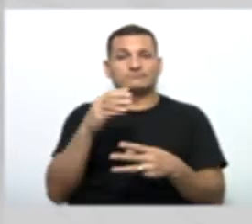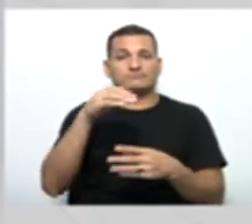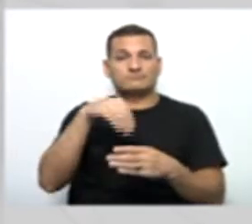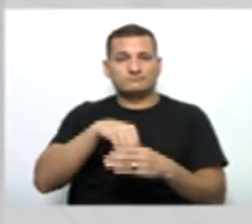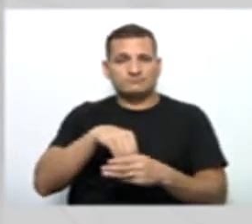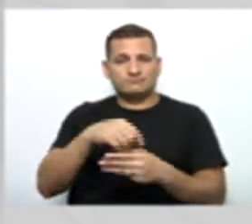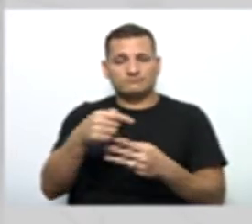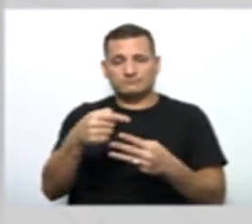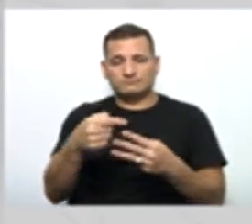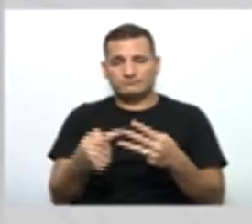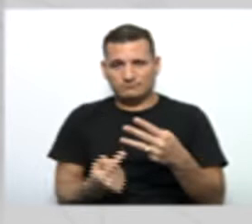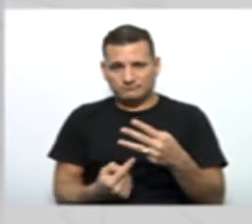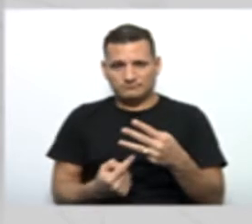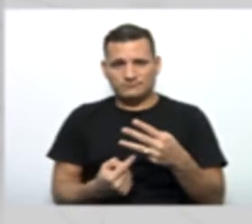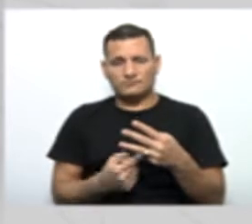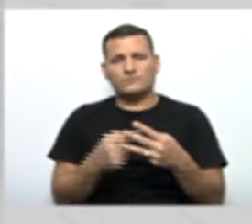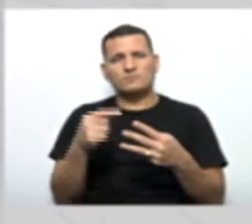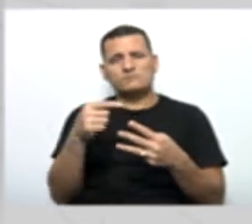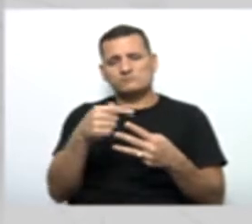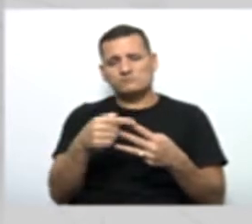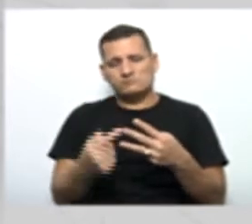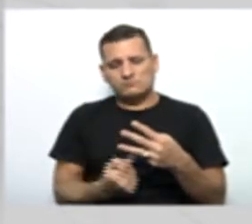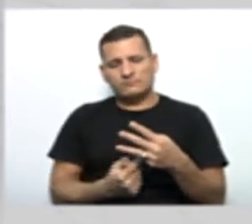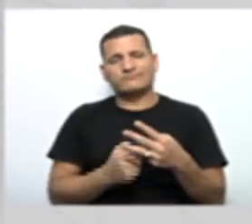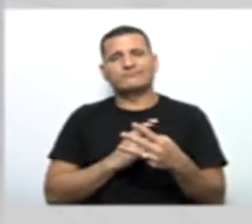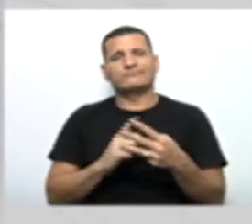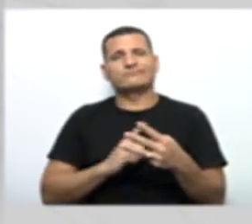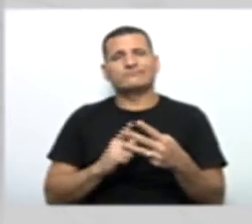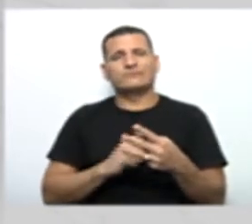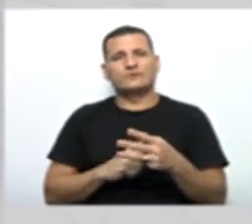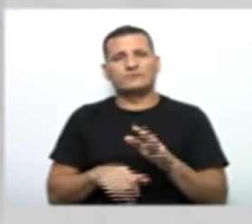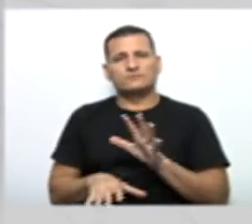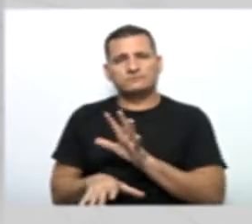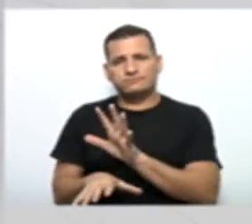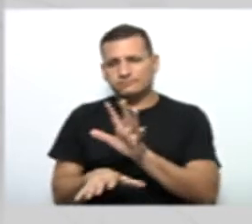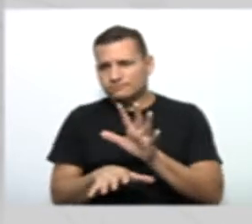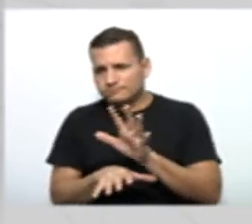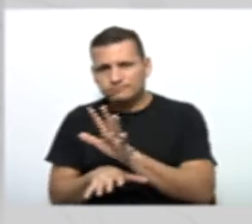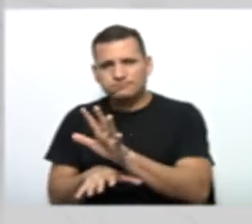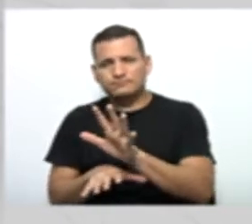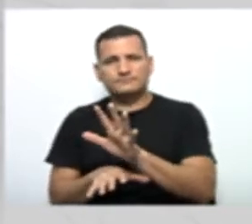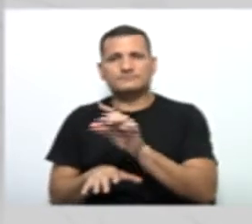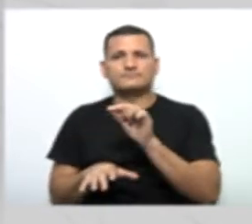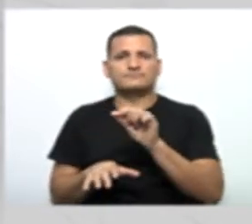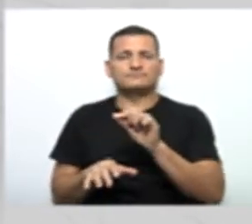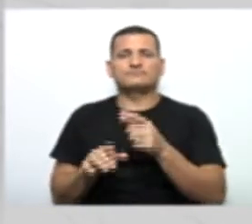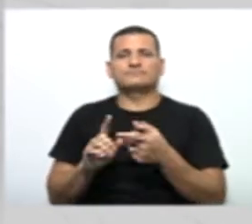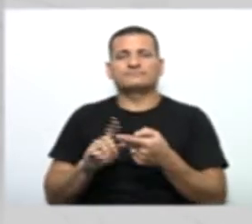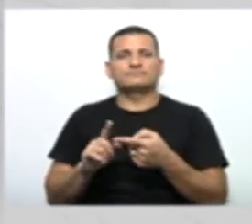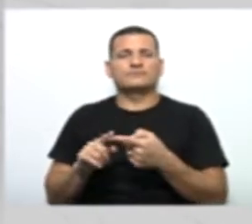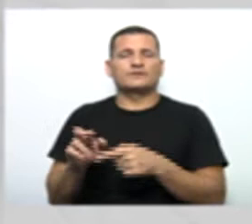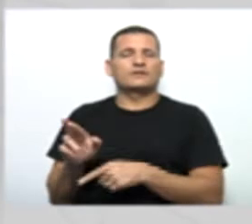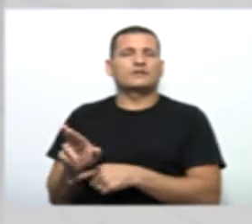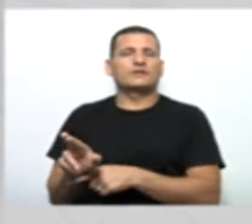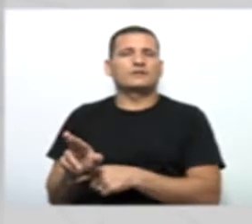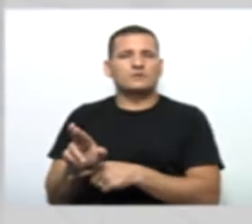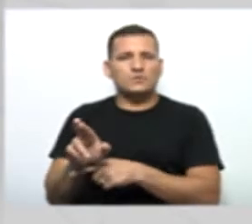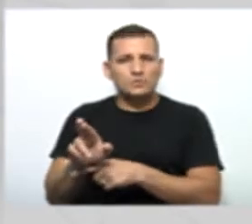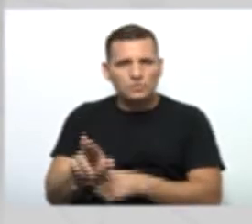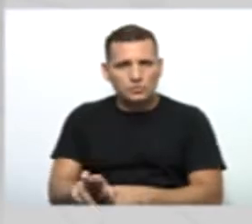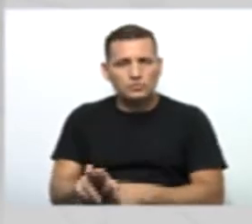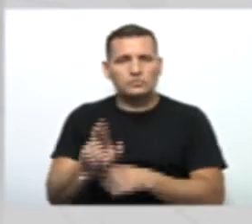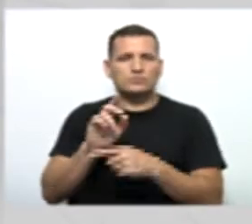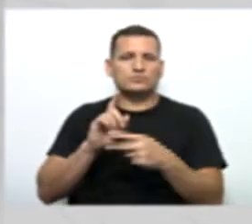essas variáveis que influenciam a degradação ambiental a quantidade de recursos, dejetos,